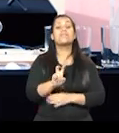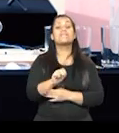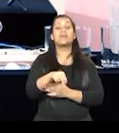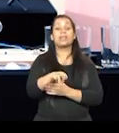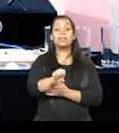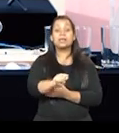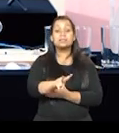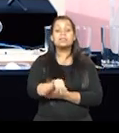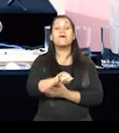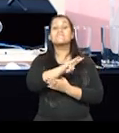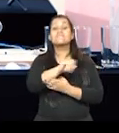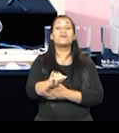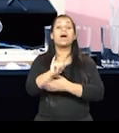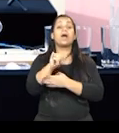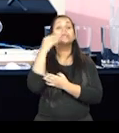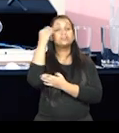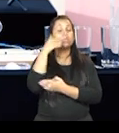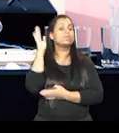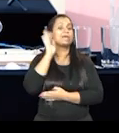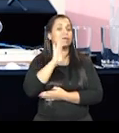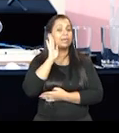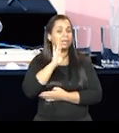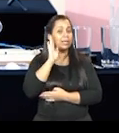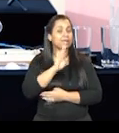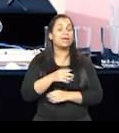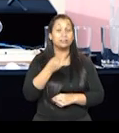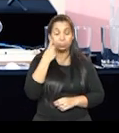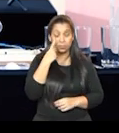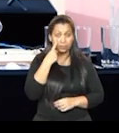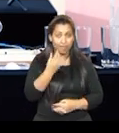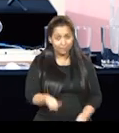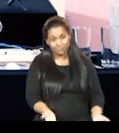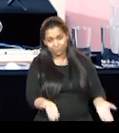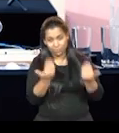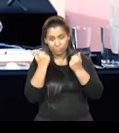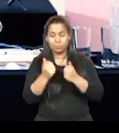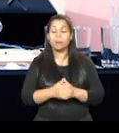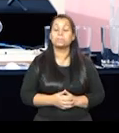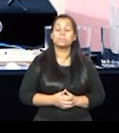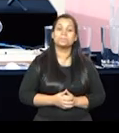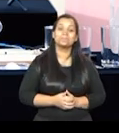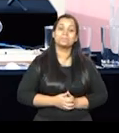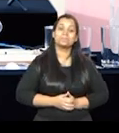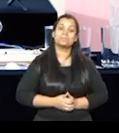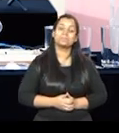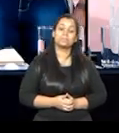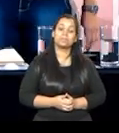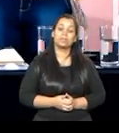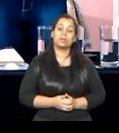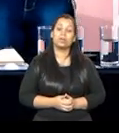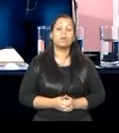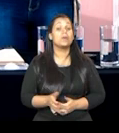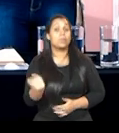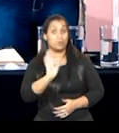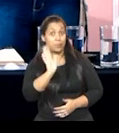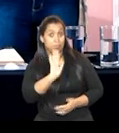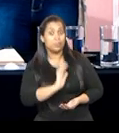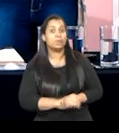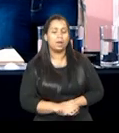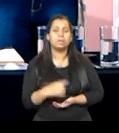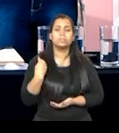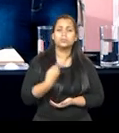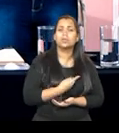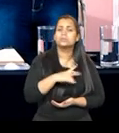Vanessa, que ela fará umas experiências bem legais para conferirmos. Vamos lá? Até mais! Olá! Nós